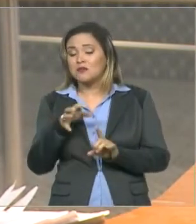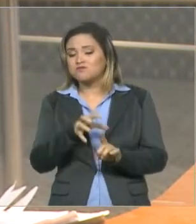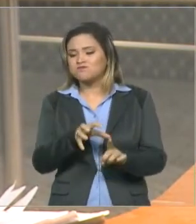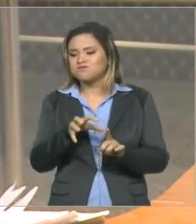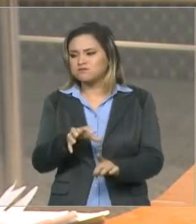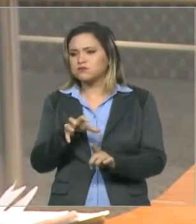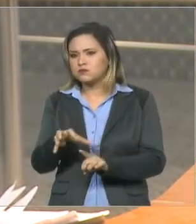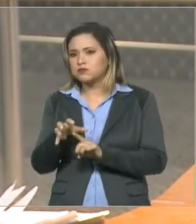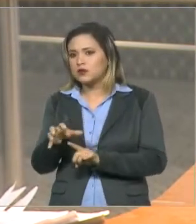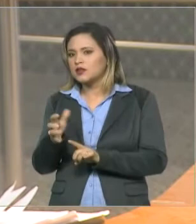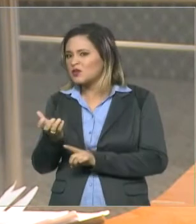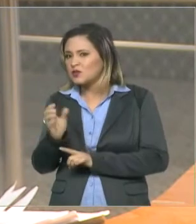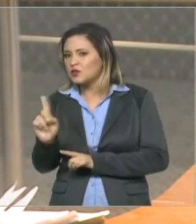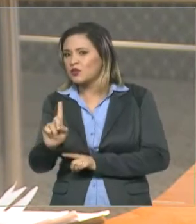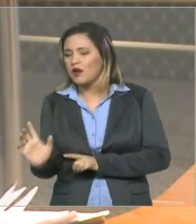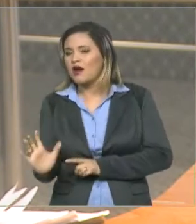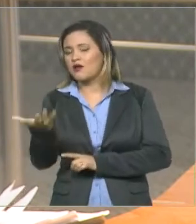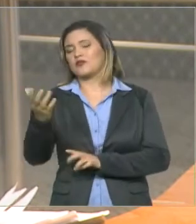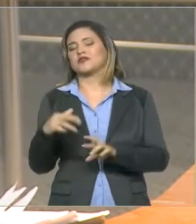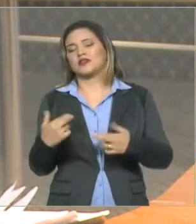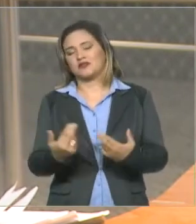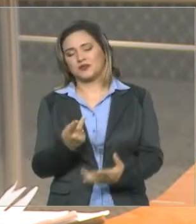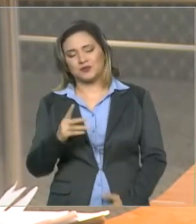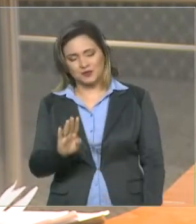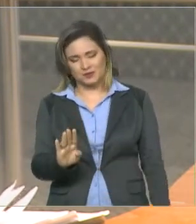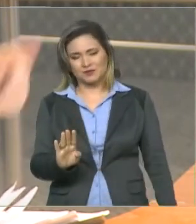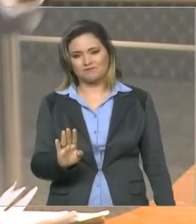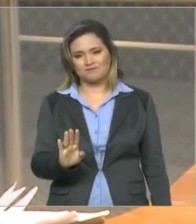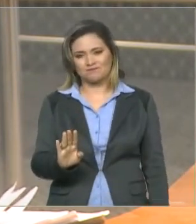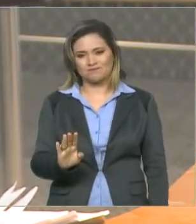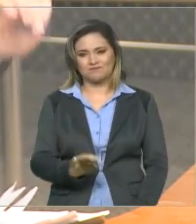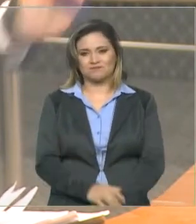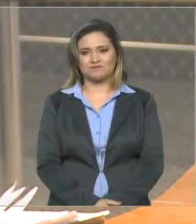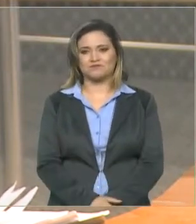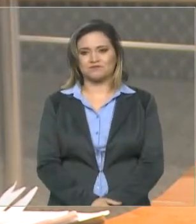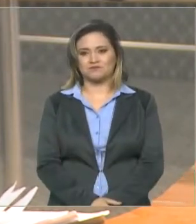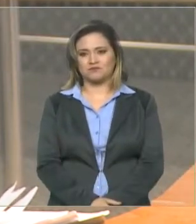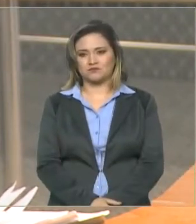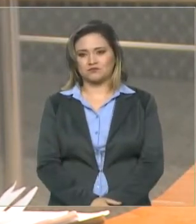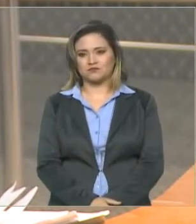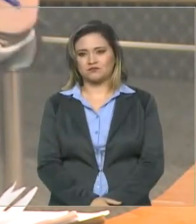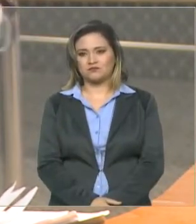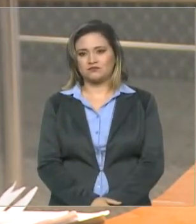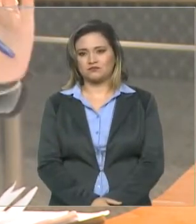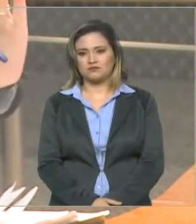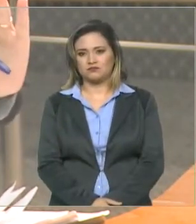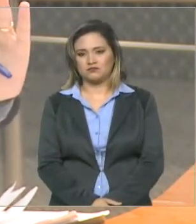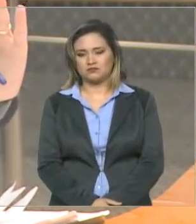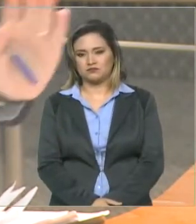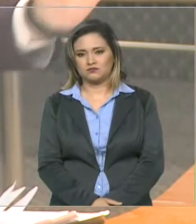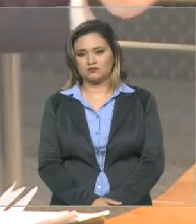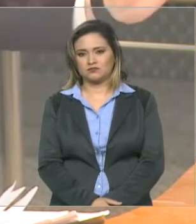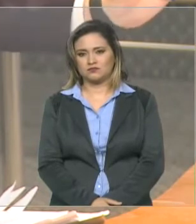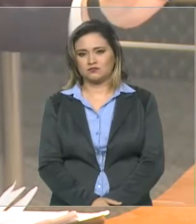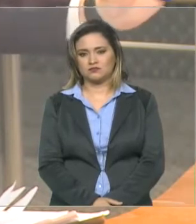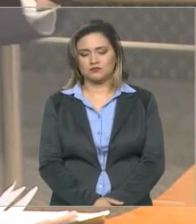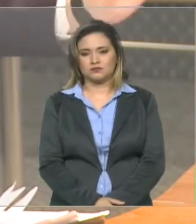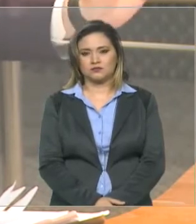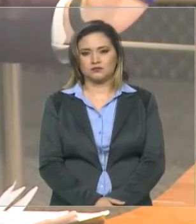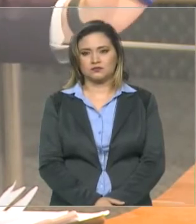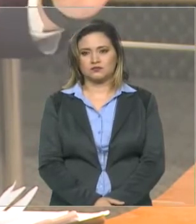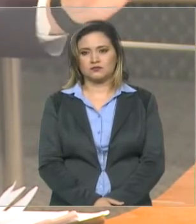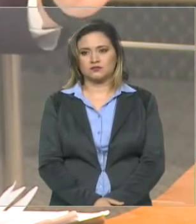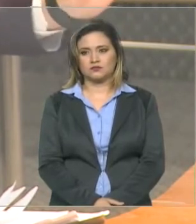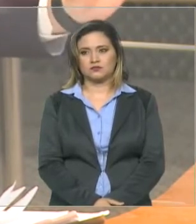nós estamos em total repúdio em relação a isso. Em relação, para finalizar, senhor presidente, em relação, que eu acho que isso é uma questão